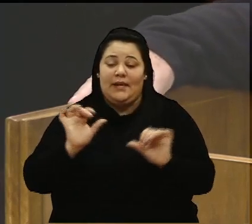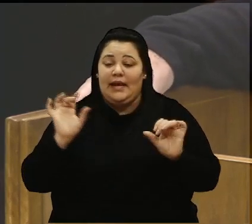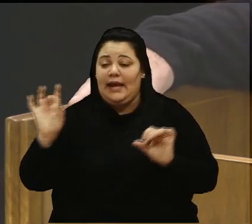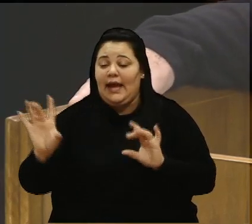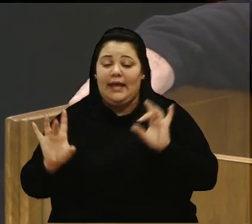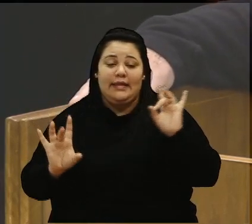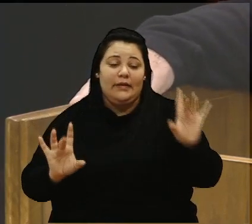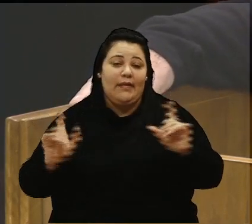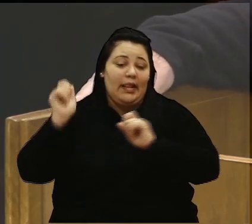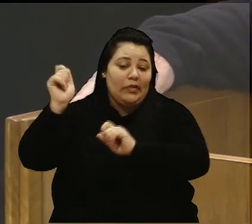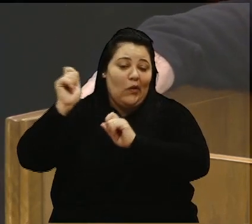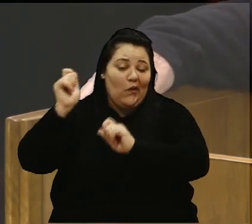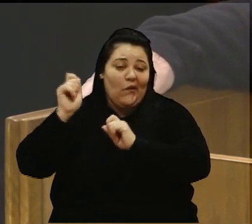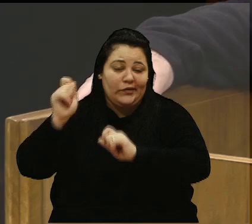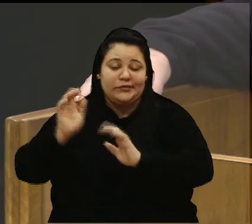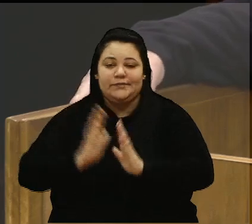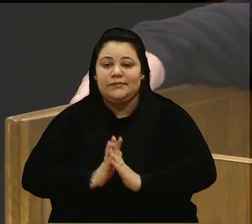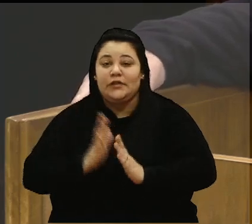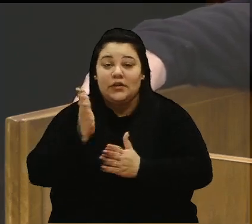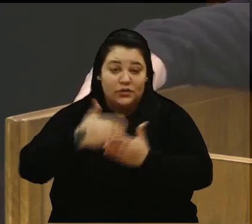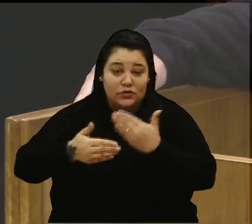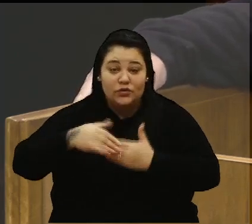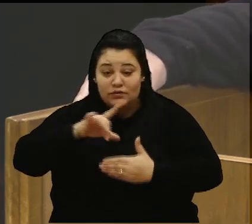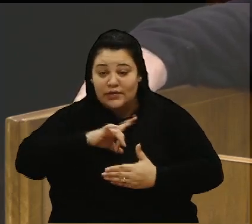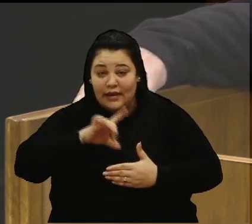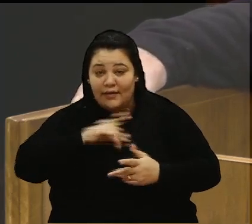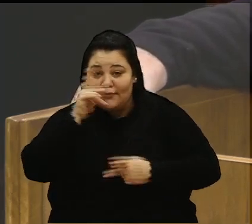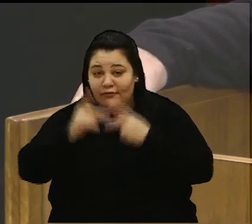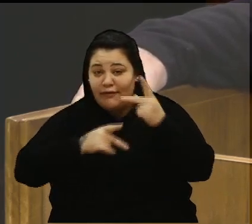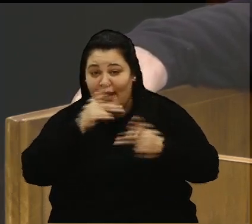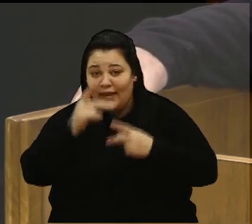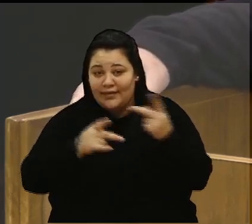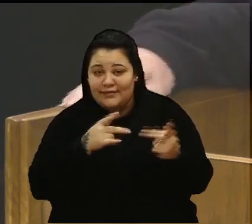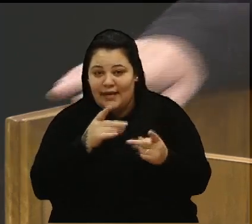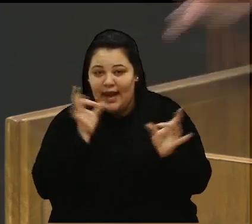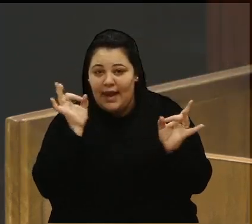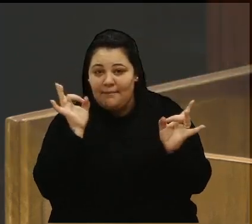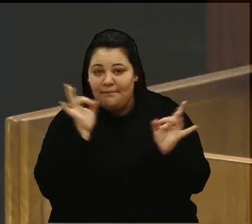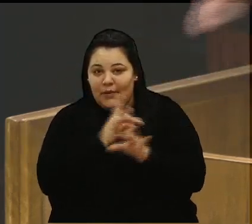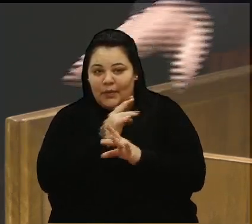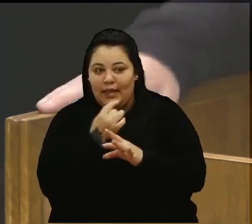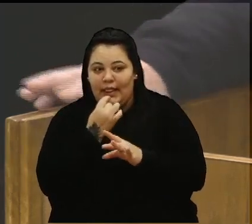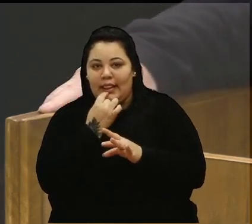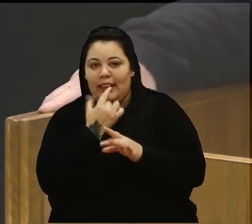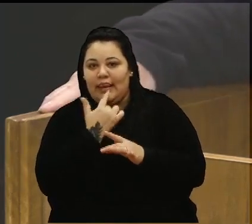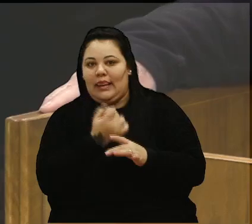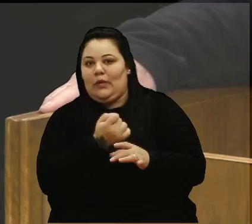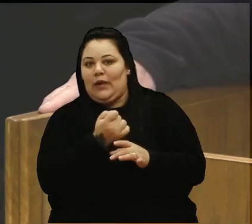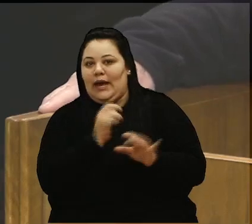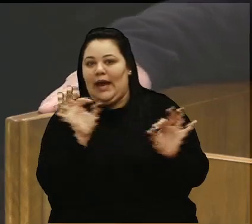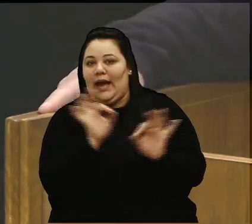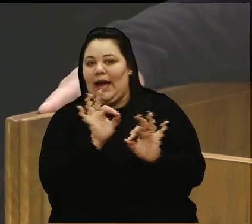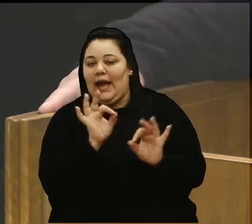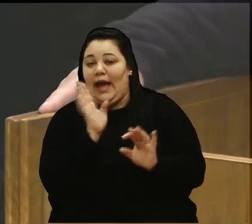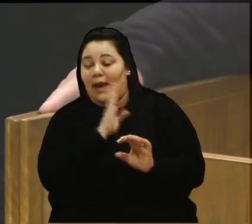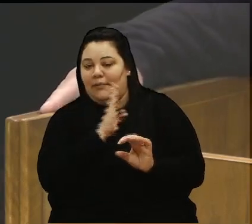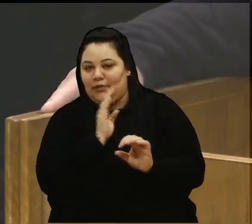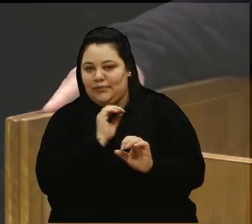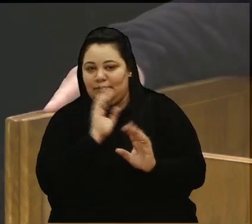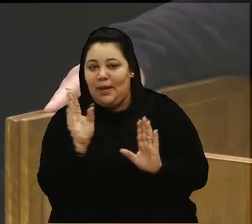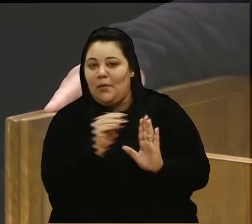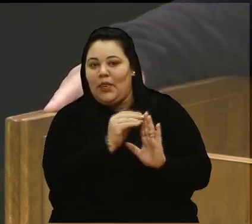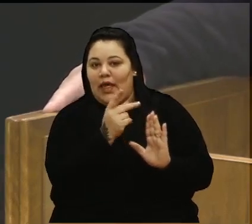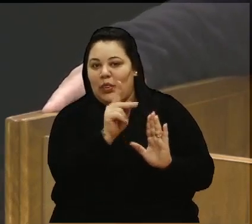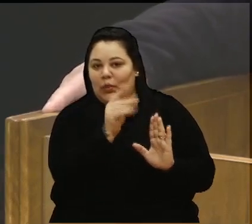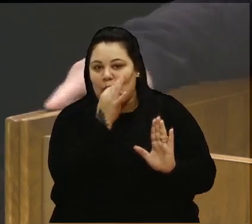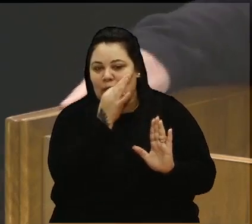sua torcida, né? E todos têm um argumento na ponta da língua para colocar ali que a sua ideia está